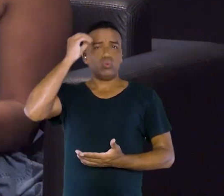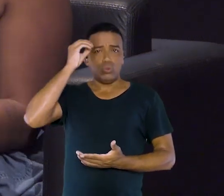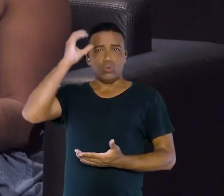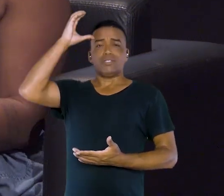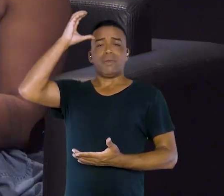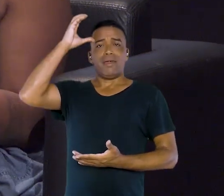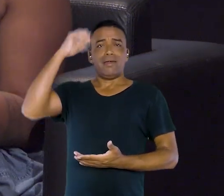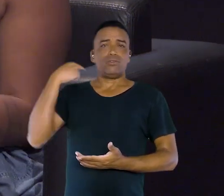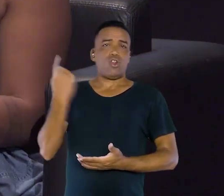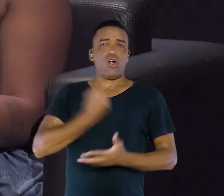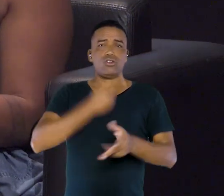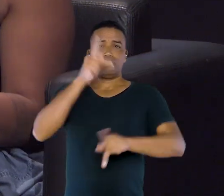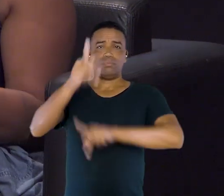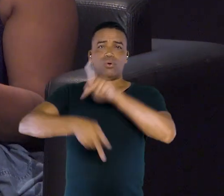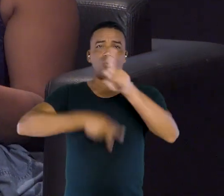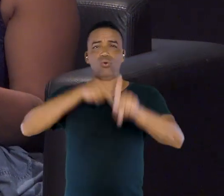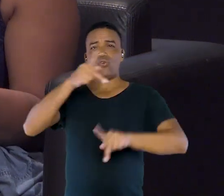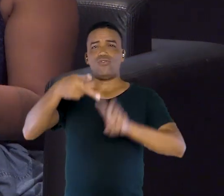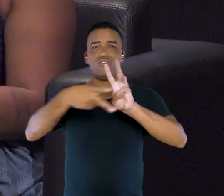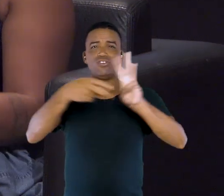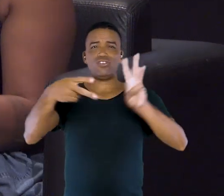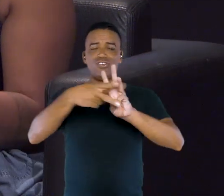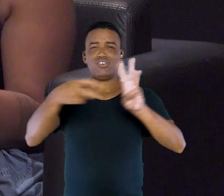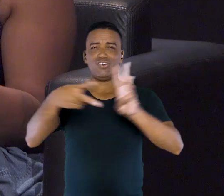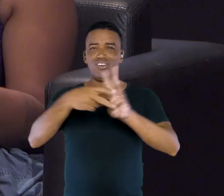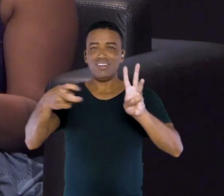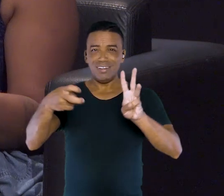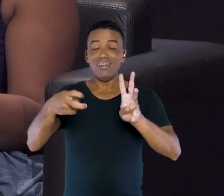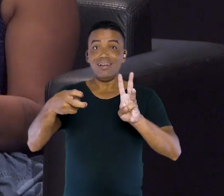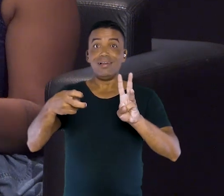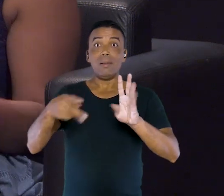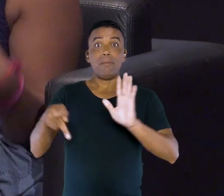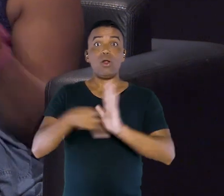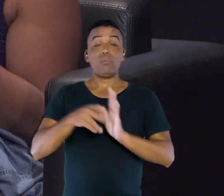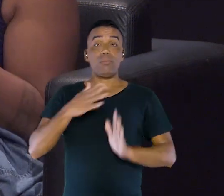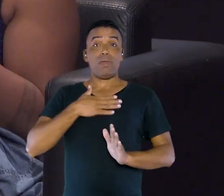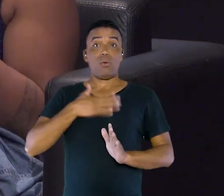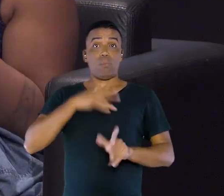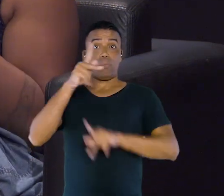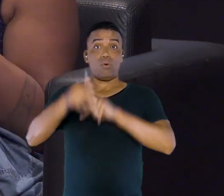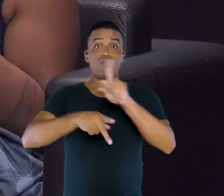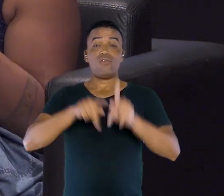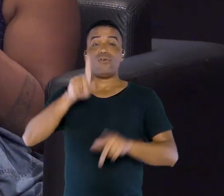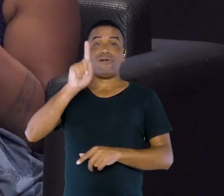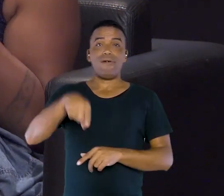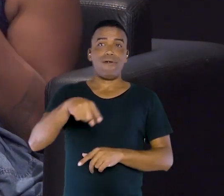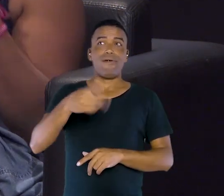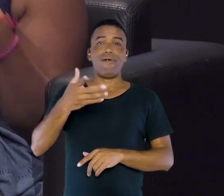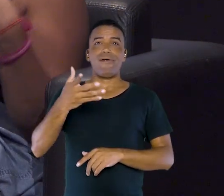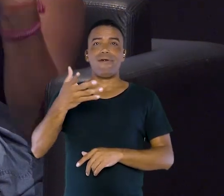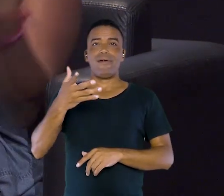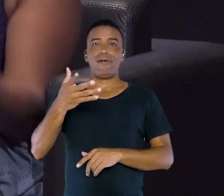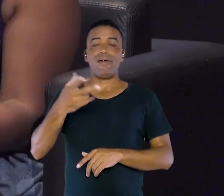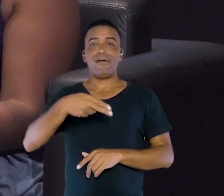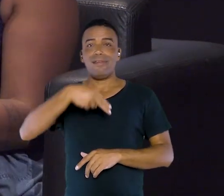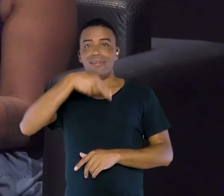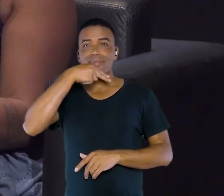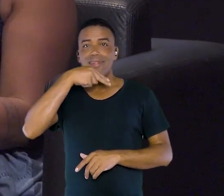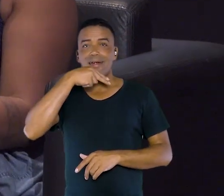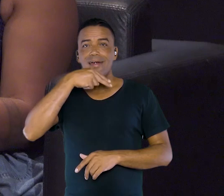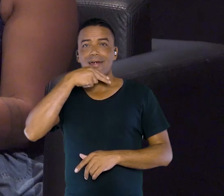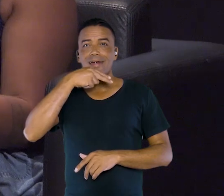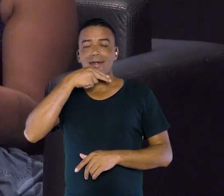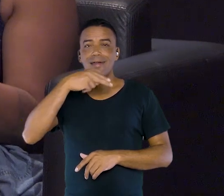uma sabedoria do povo Baniwa, do clã Warlperdidakena, que é o meu clã, que é